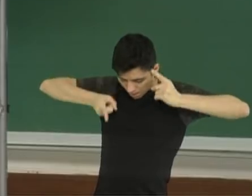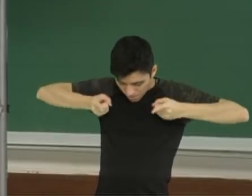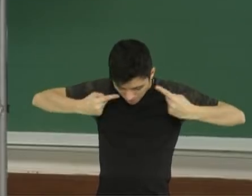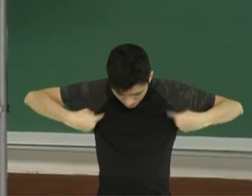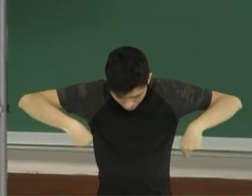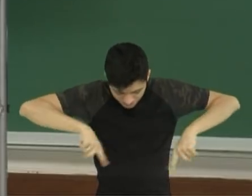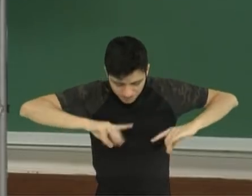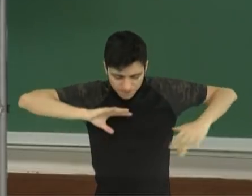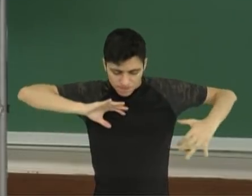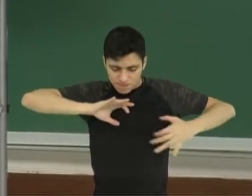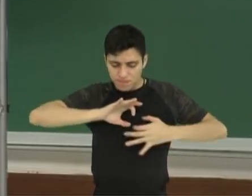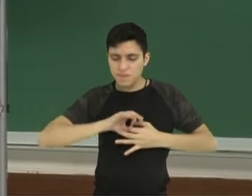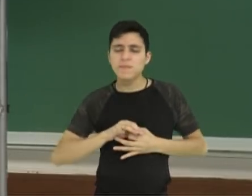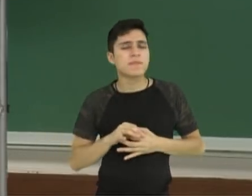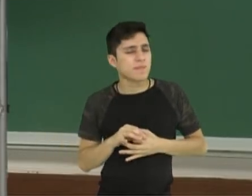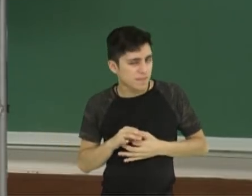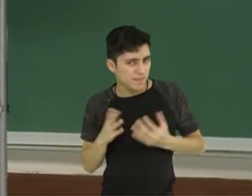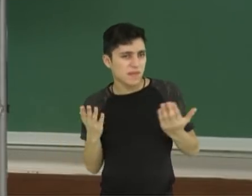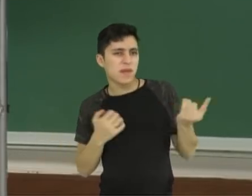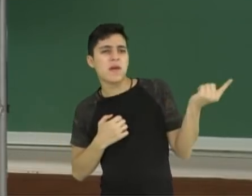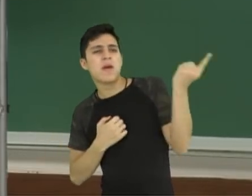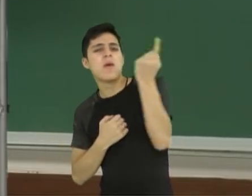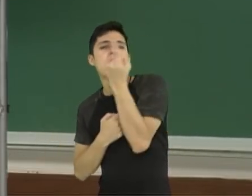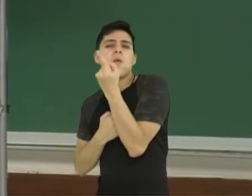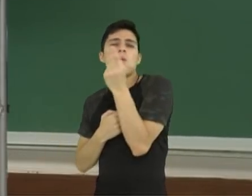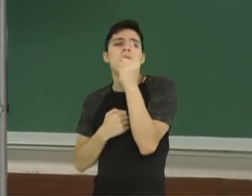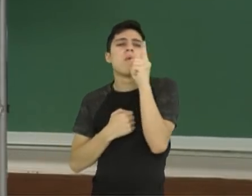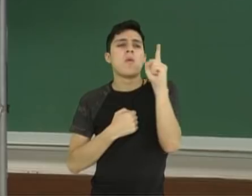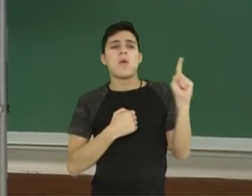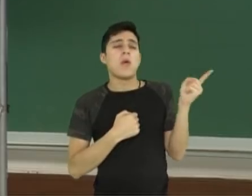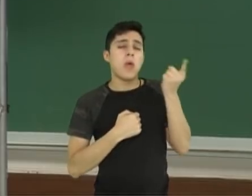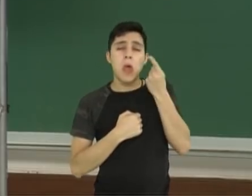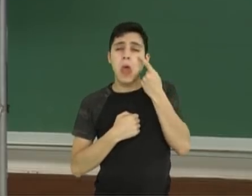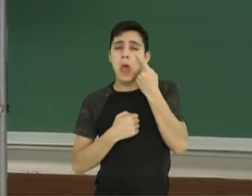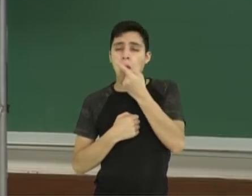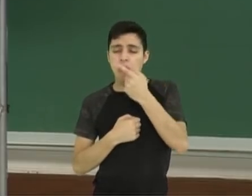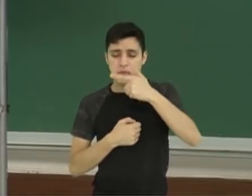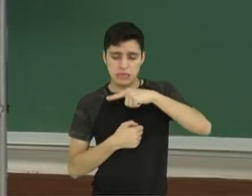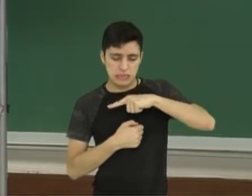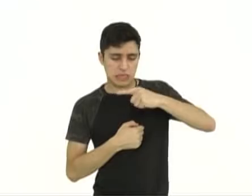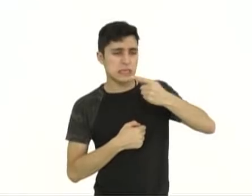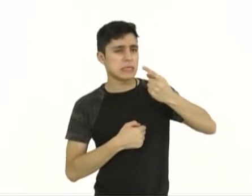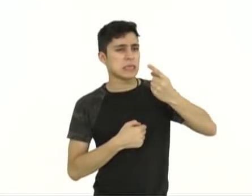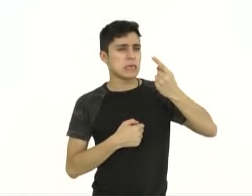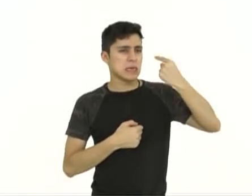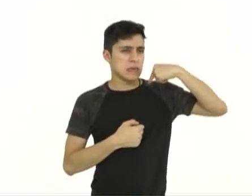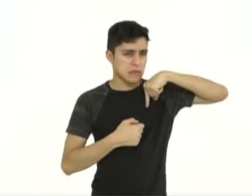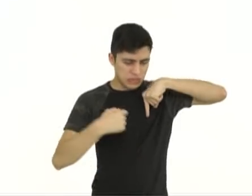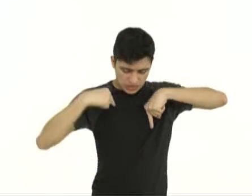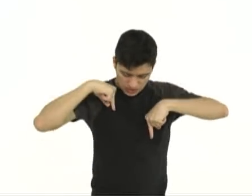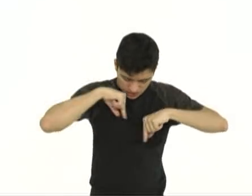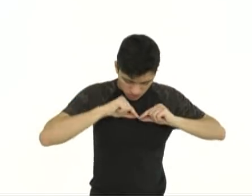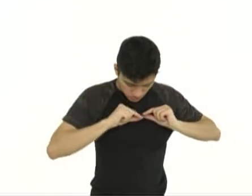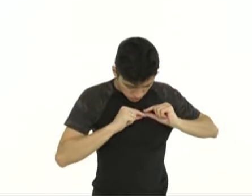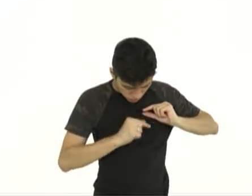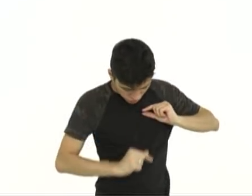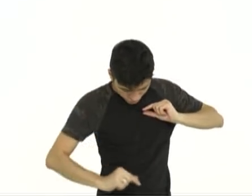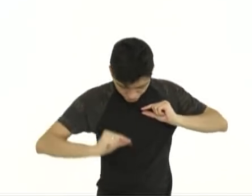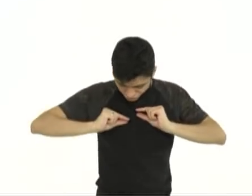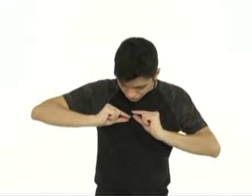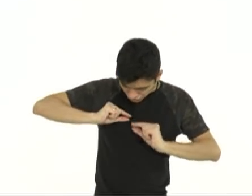demais sistemas. E por último, nós temos vários vasos. Ele pode estar aqui representando, por